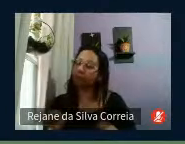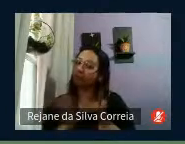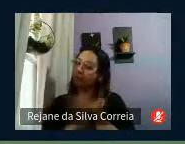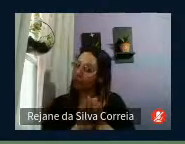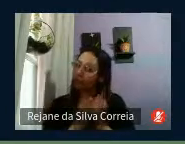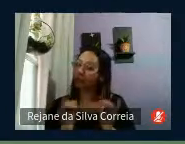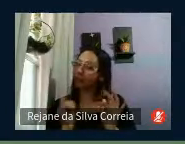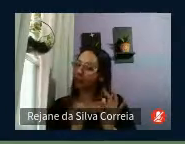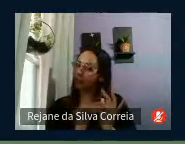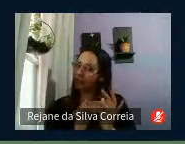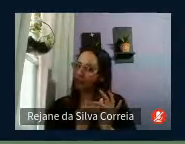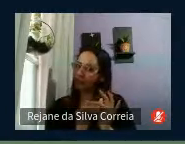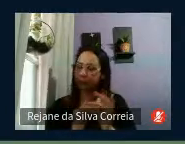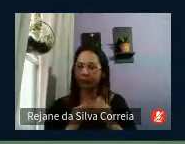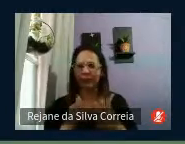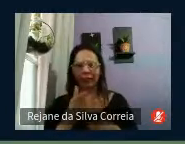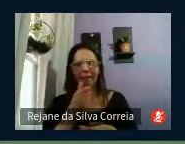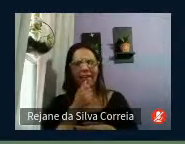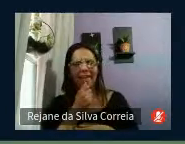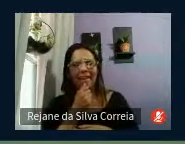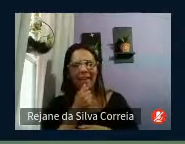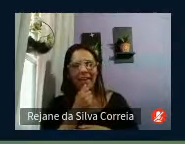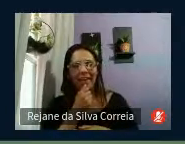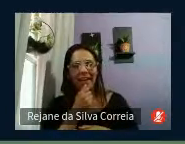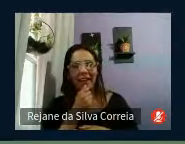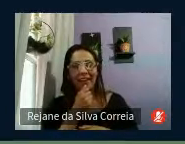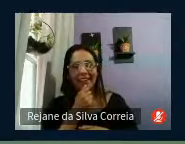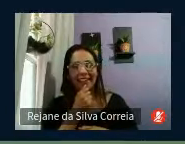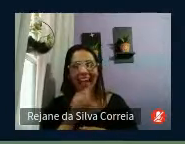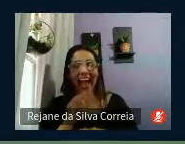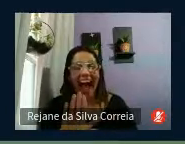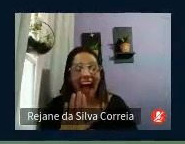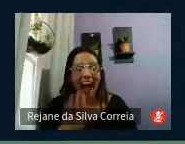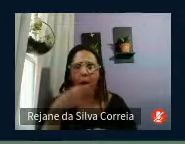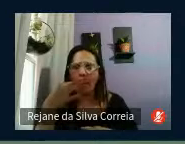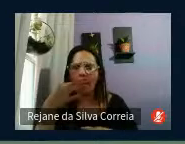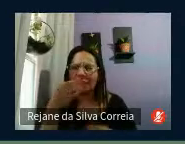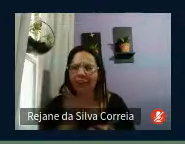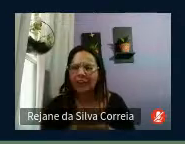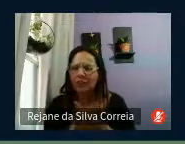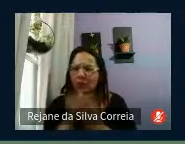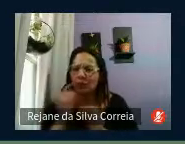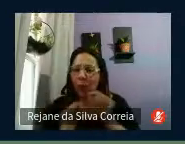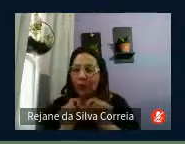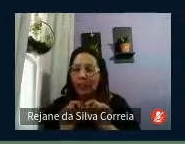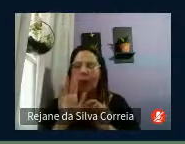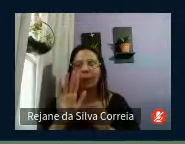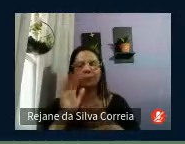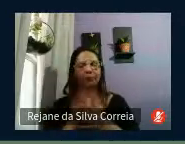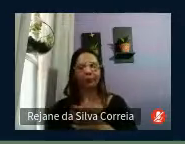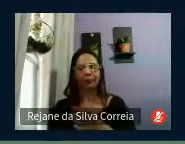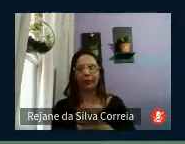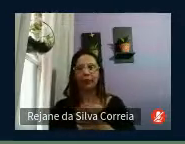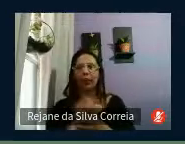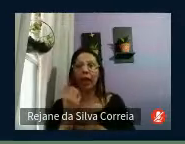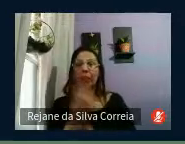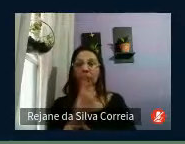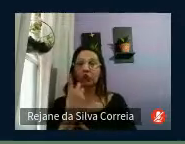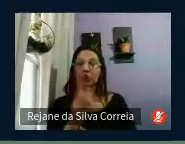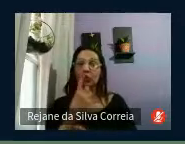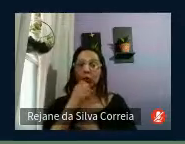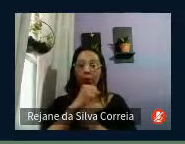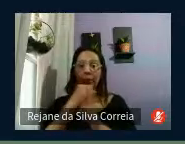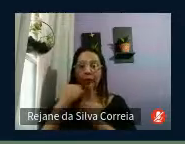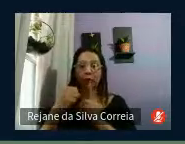por exemplo, no momento ainda, tá, fornecer nenhuma dica de estudo para vocês, o que que eu vim falar? Eu vim falar a respeito do isolamento social, que